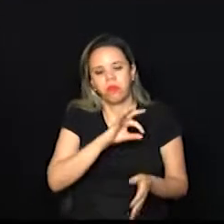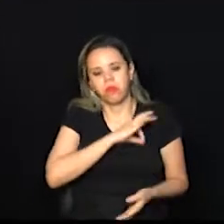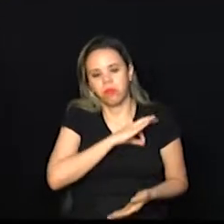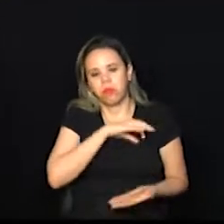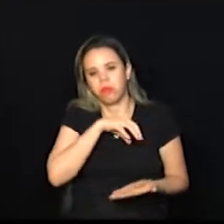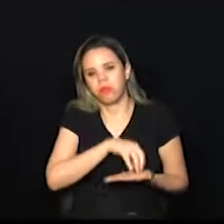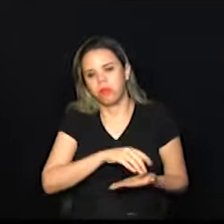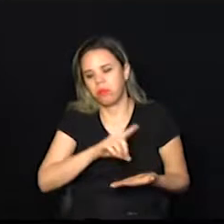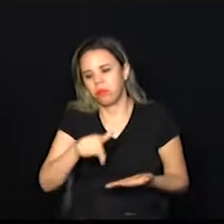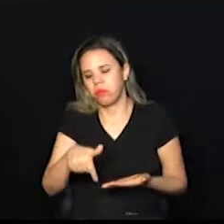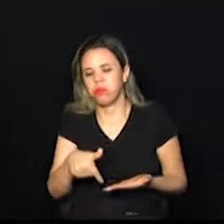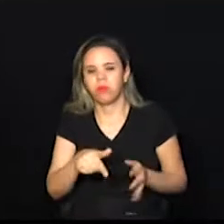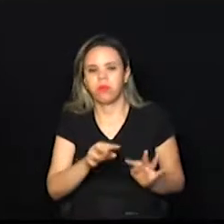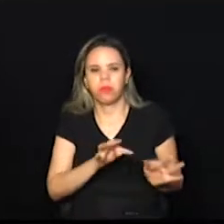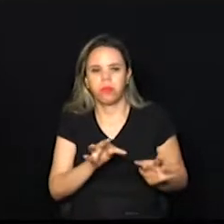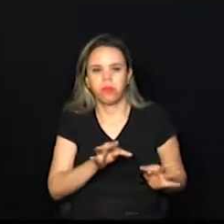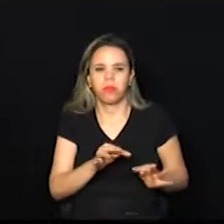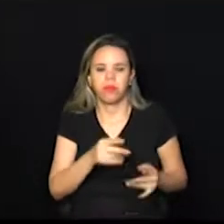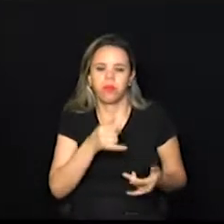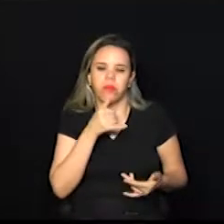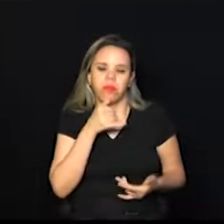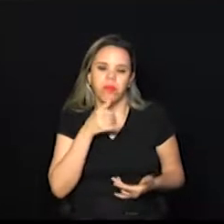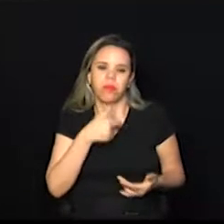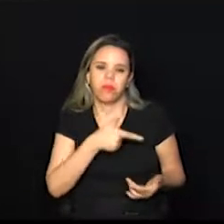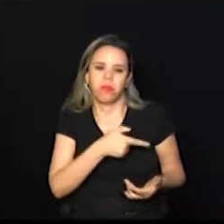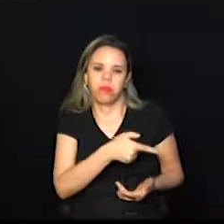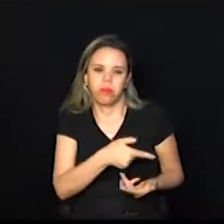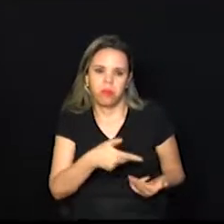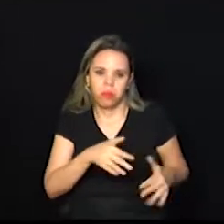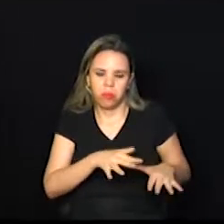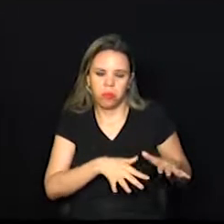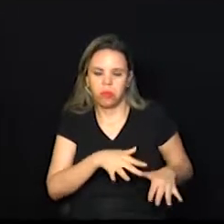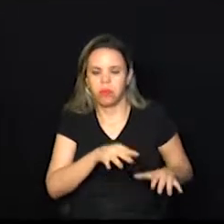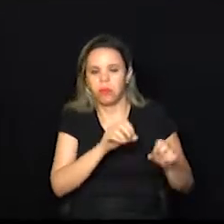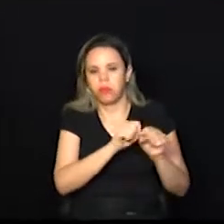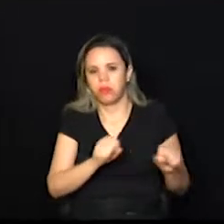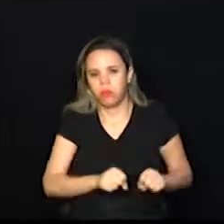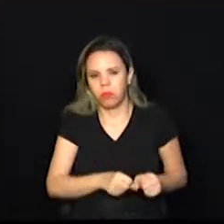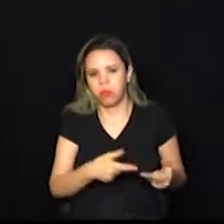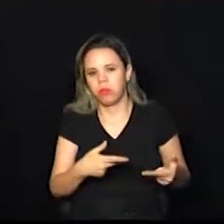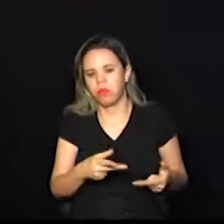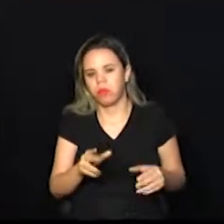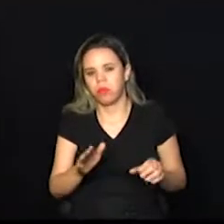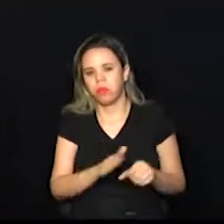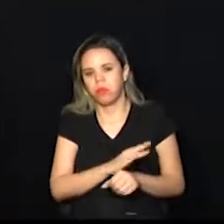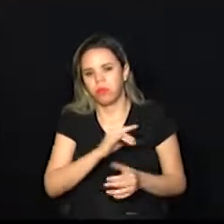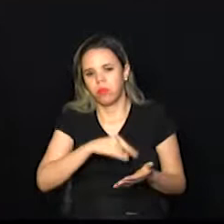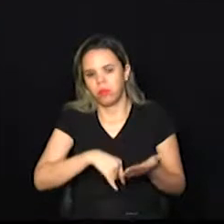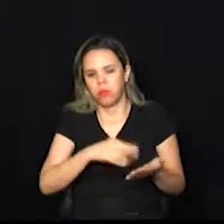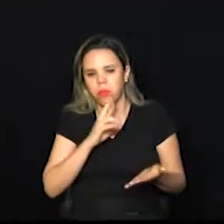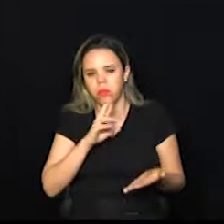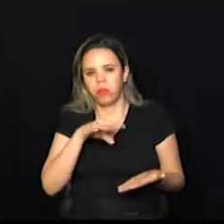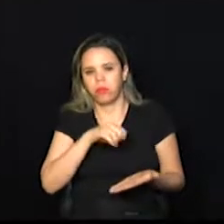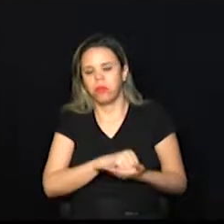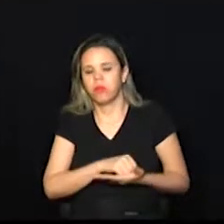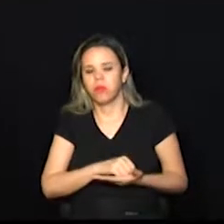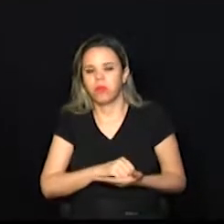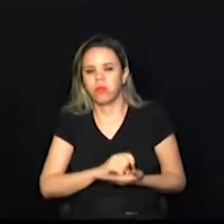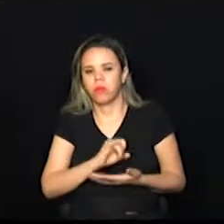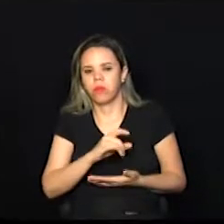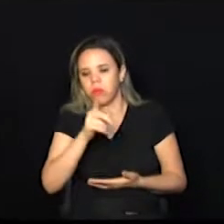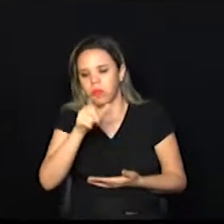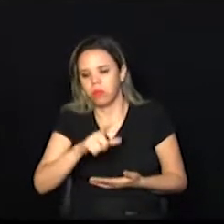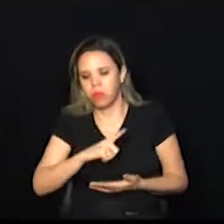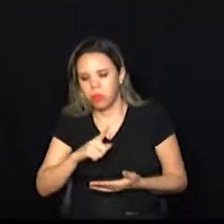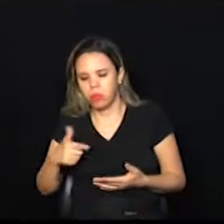a delegacia, em caso que tenha arma, porque tem todo um sistema que se preenche, né, de informação, se ele é portador de